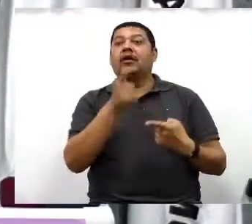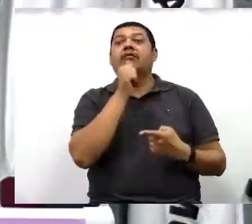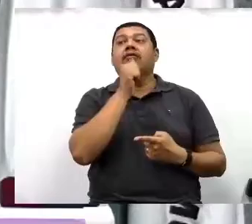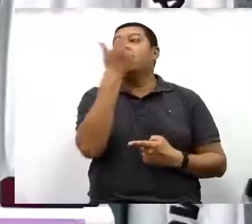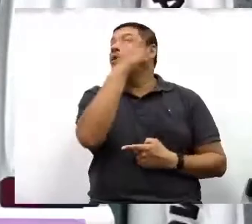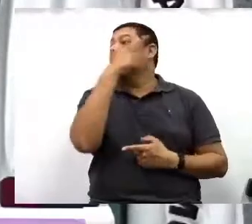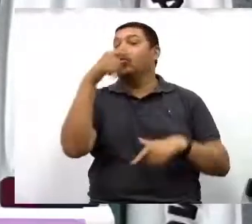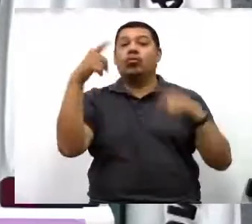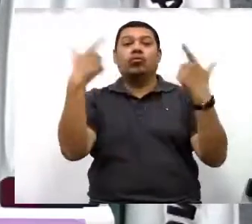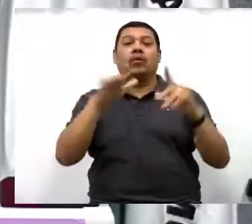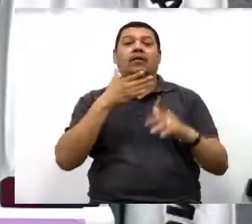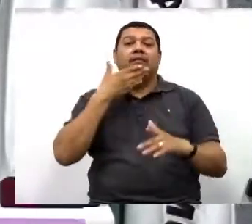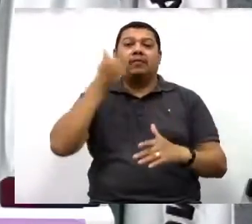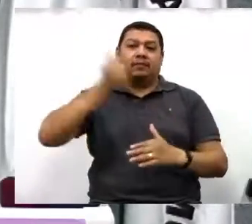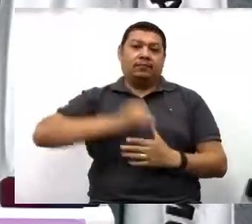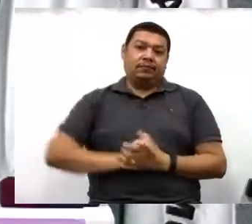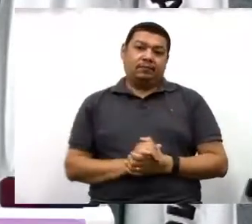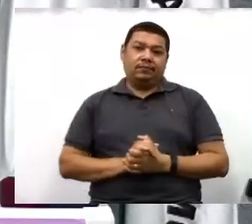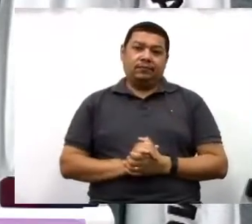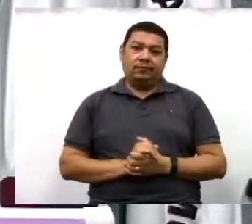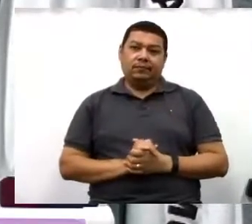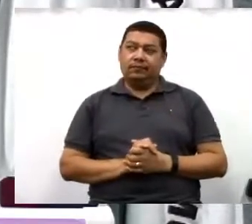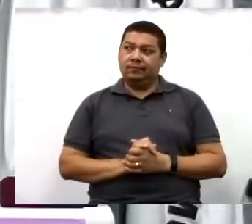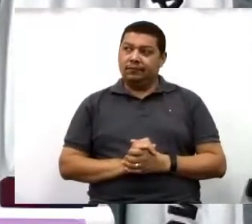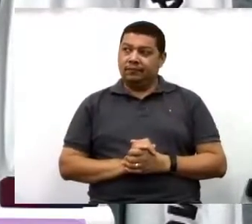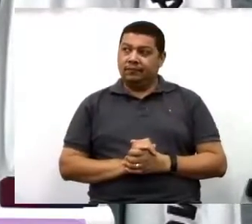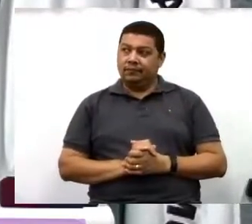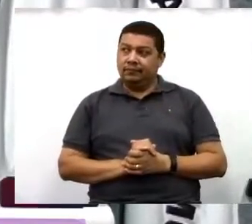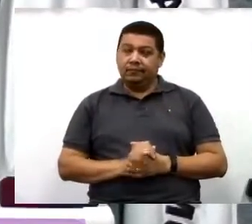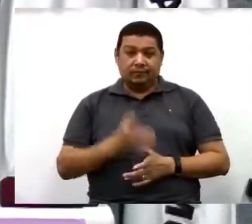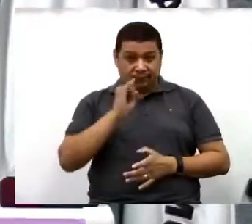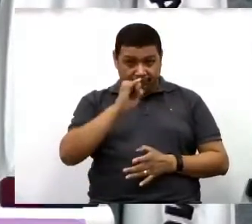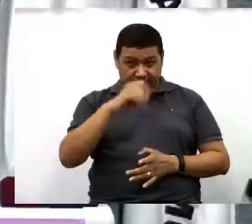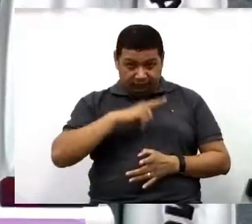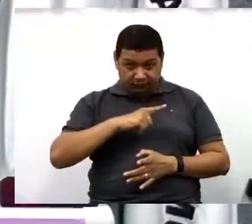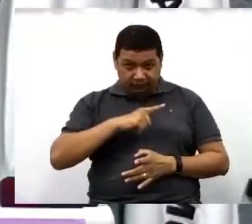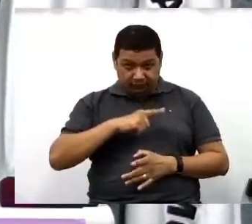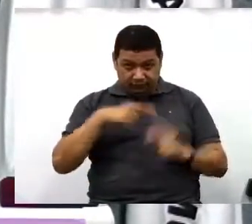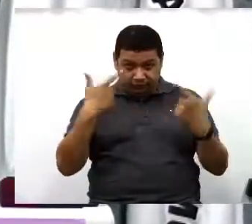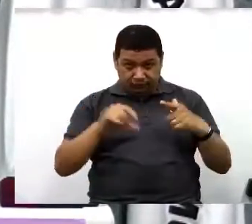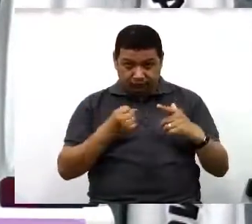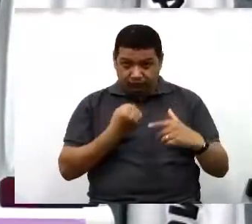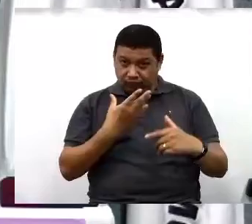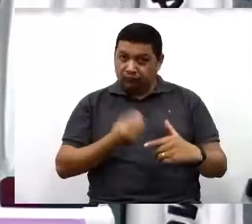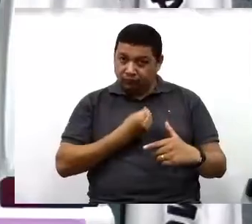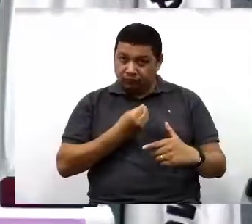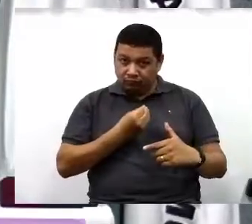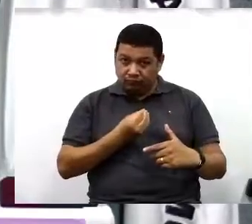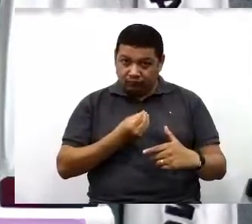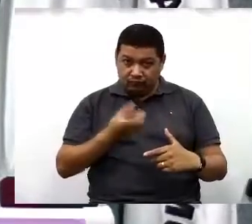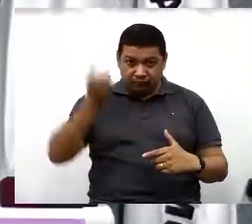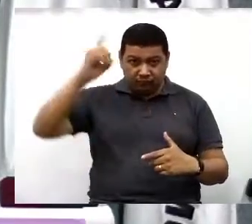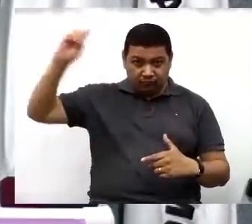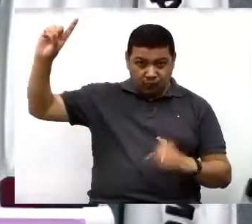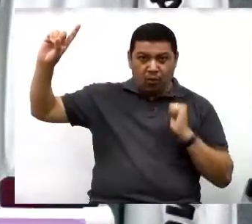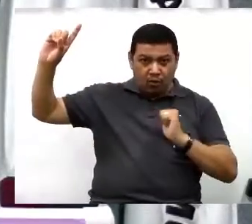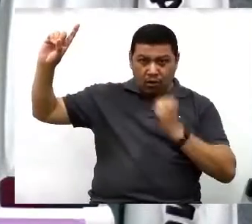local melhor para estar. Se você hoje tem um lugar bom para viver, agradeça a